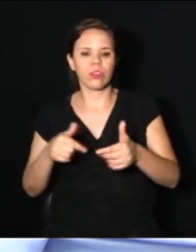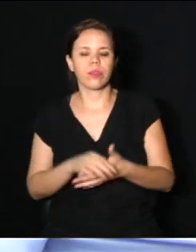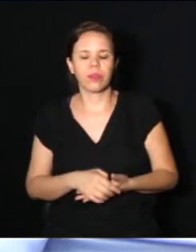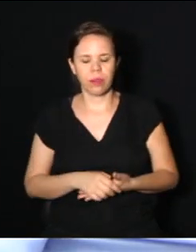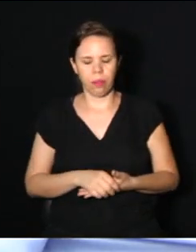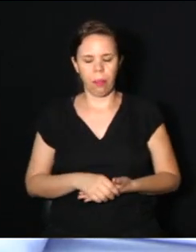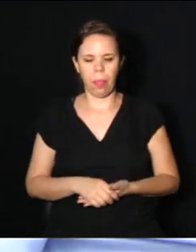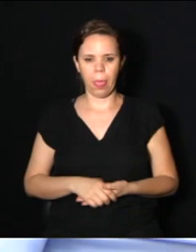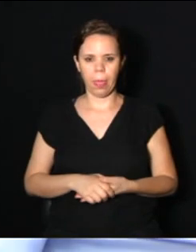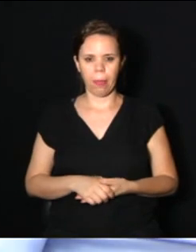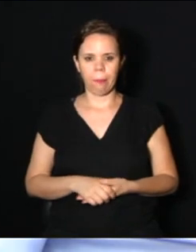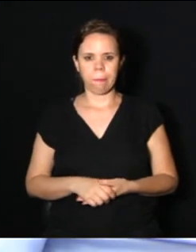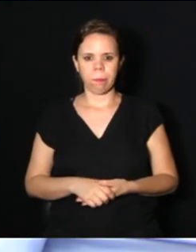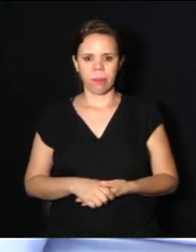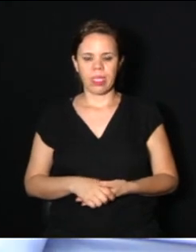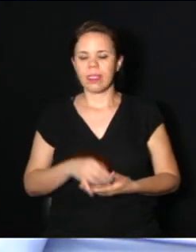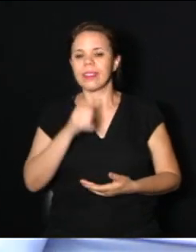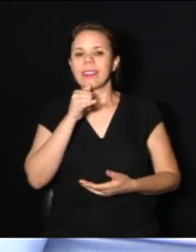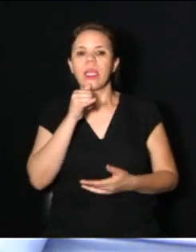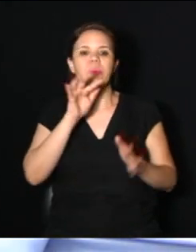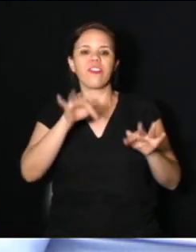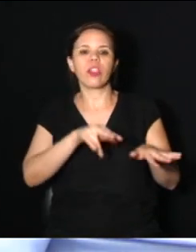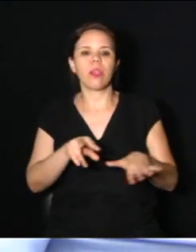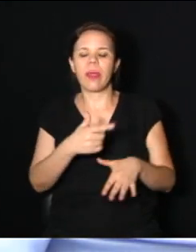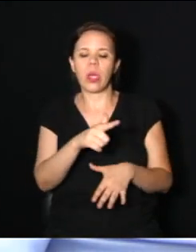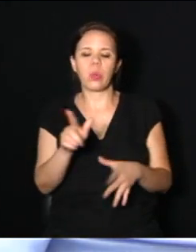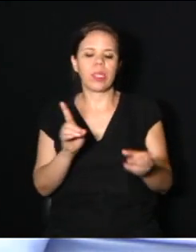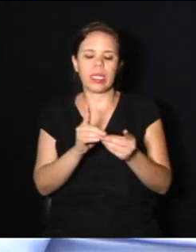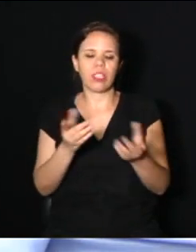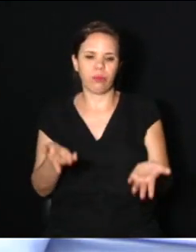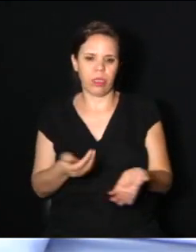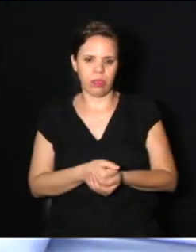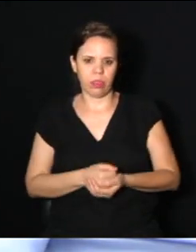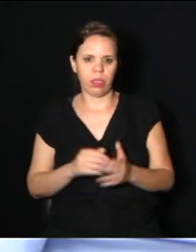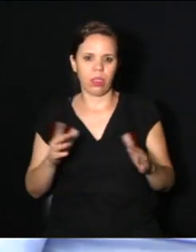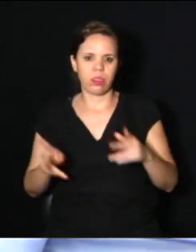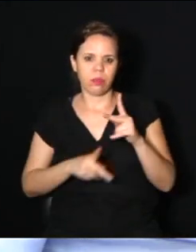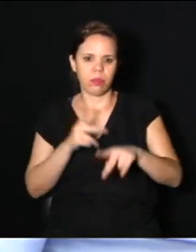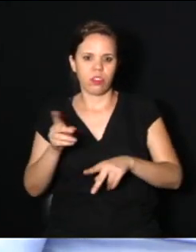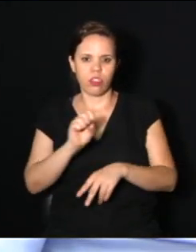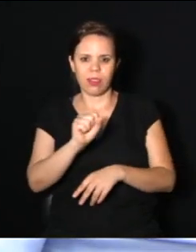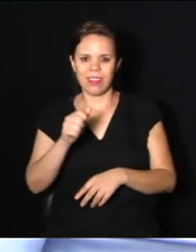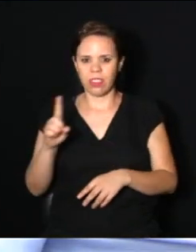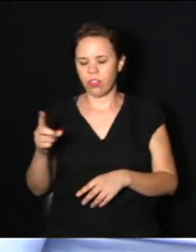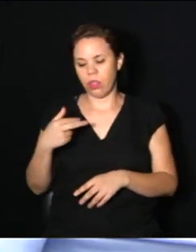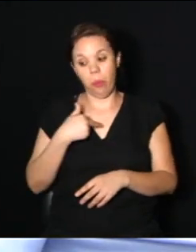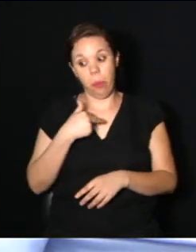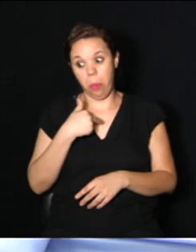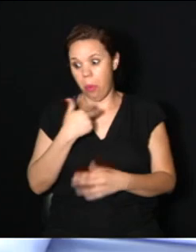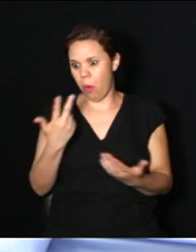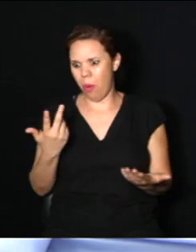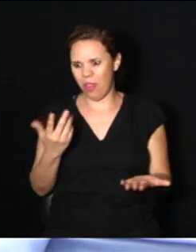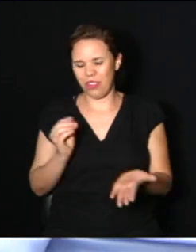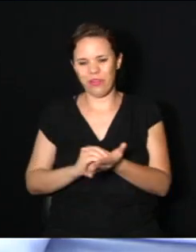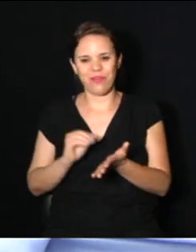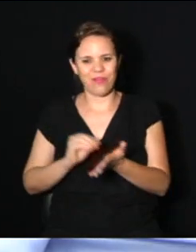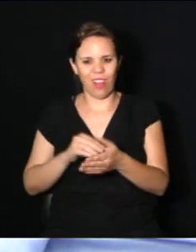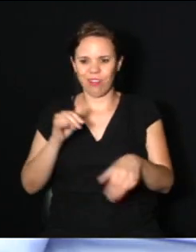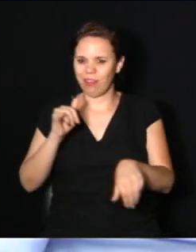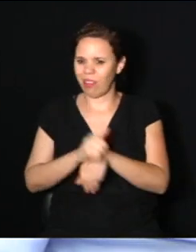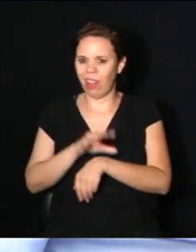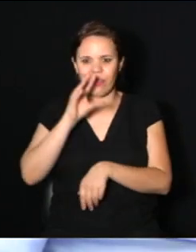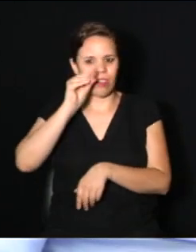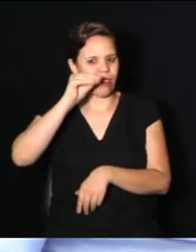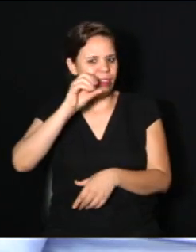medidas? Fim de semana não vai ter atendimento, o que para os pacientes do SAD é impensável, impossível, né, porque, feito eu